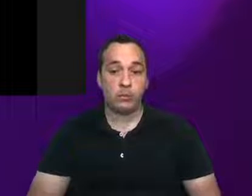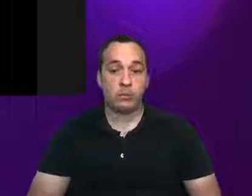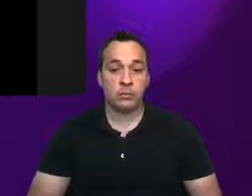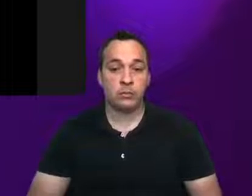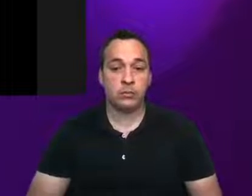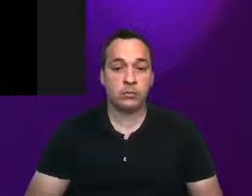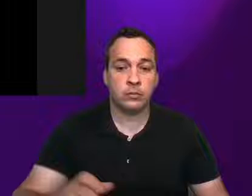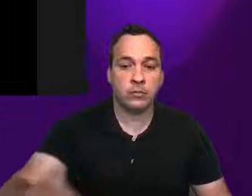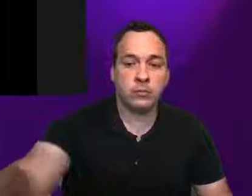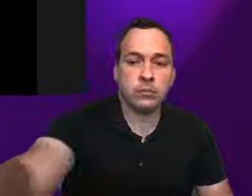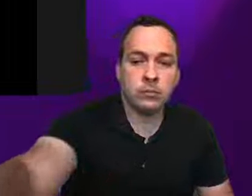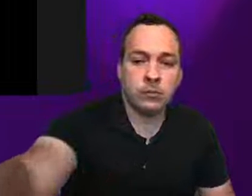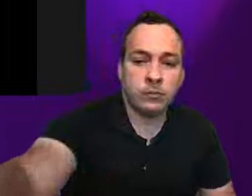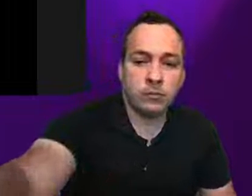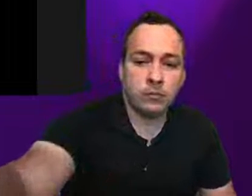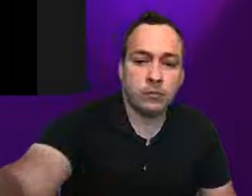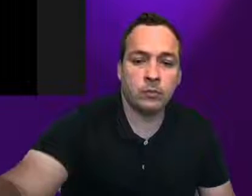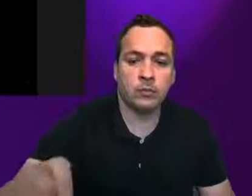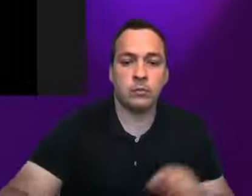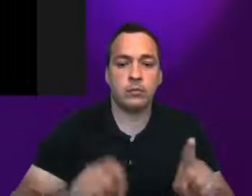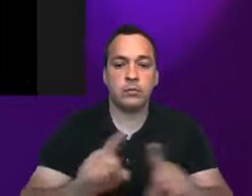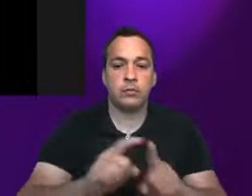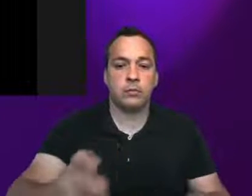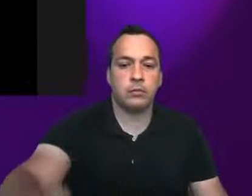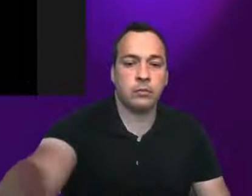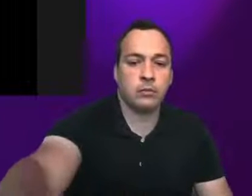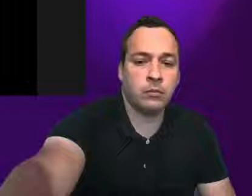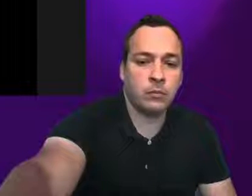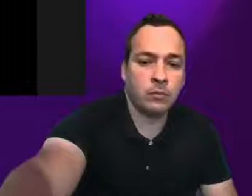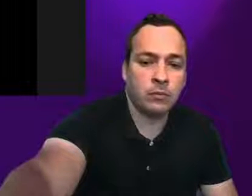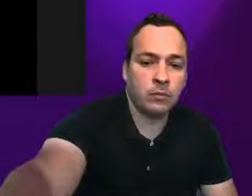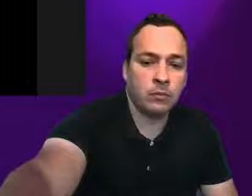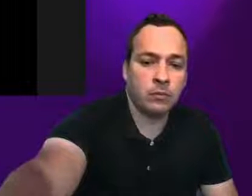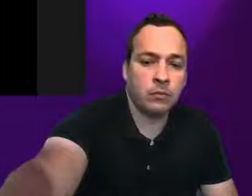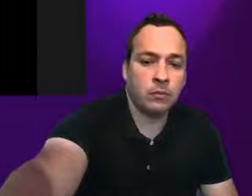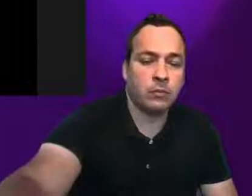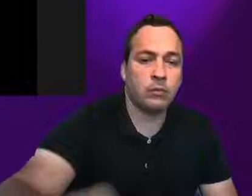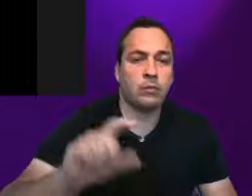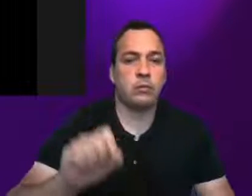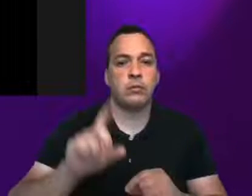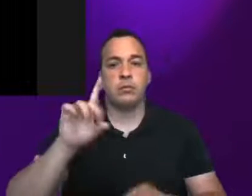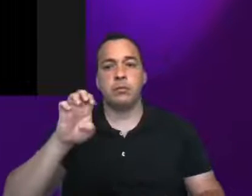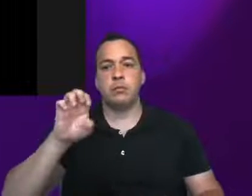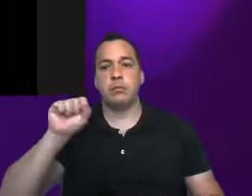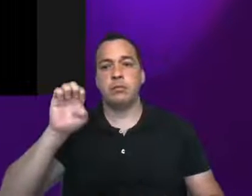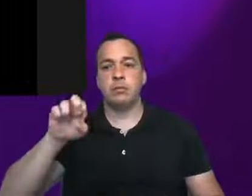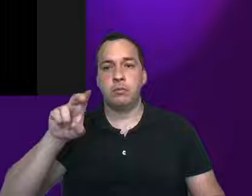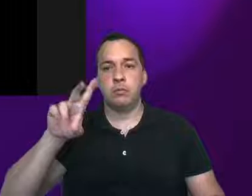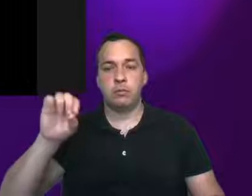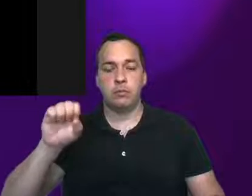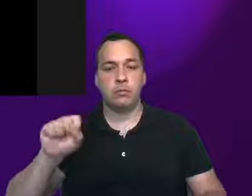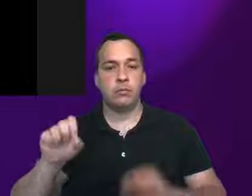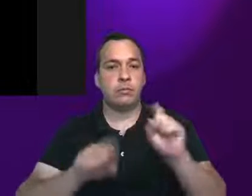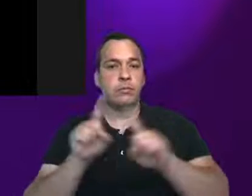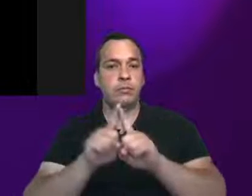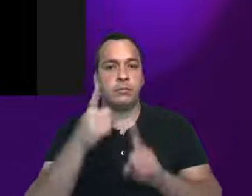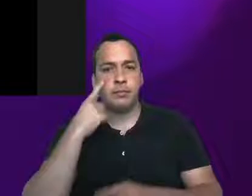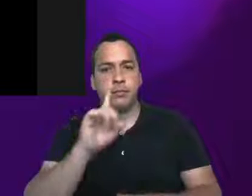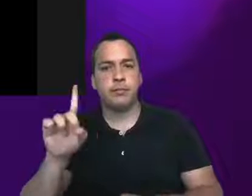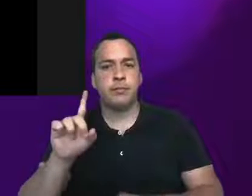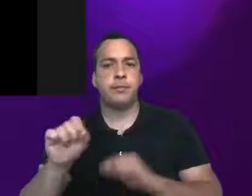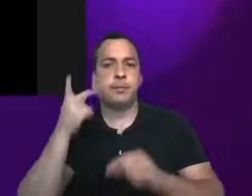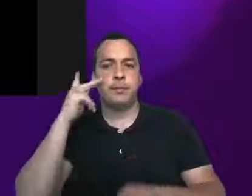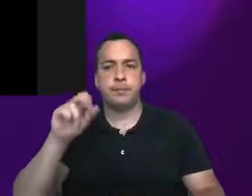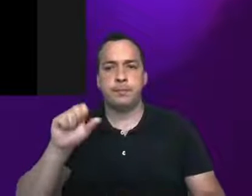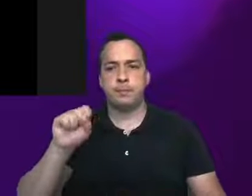contração do átrio direito, um descenso S, que é o descenso da contração do ventrículo direito na sístole,